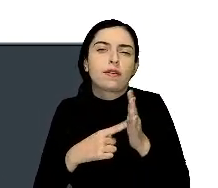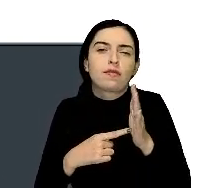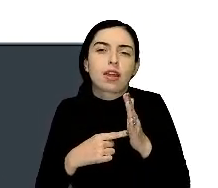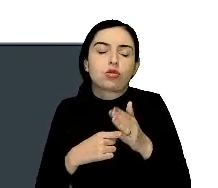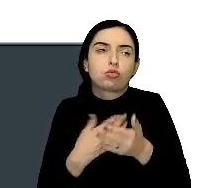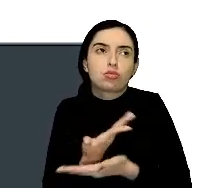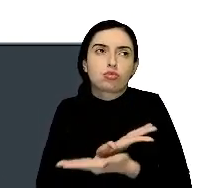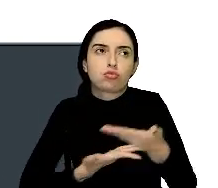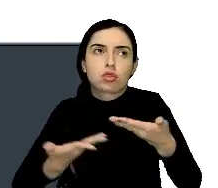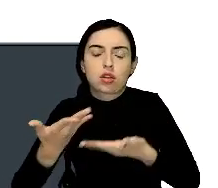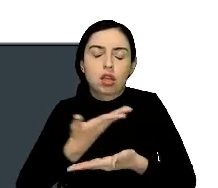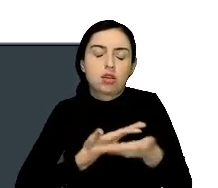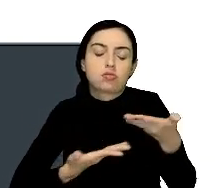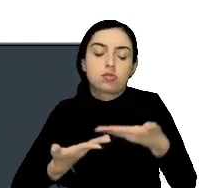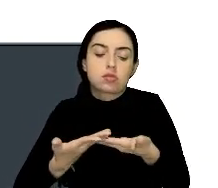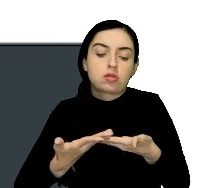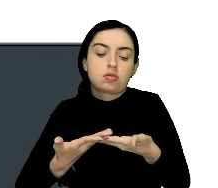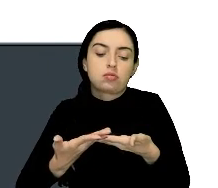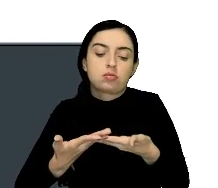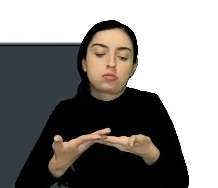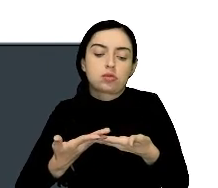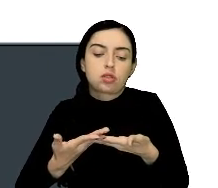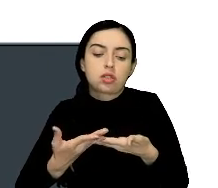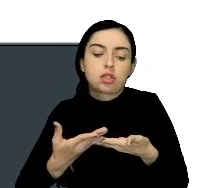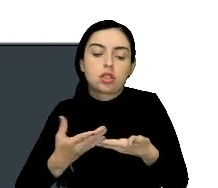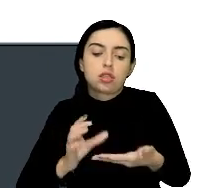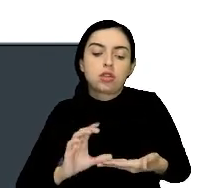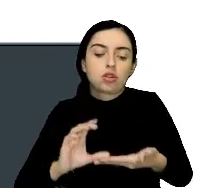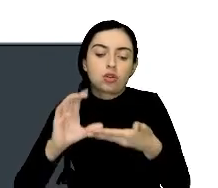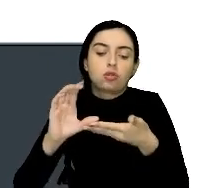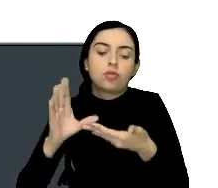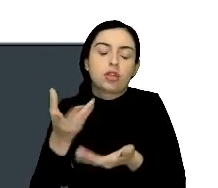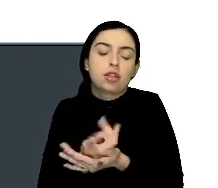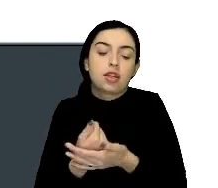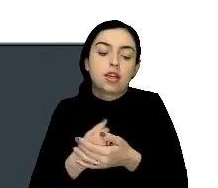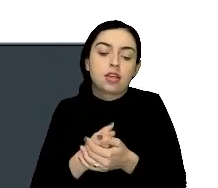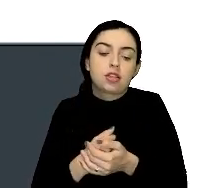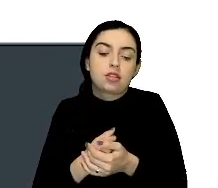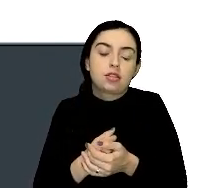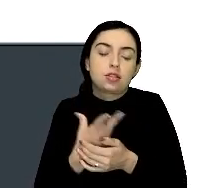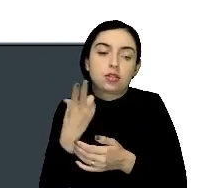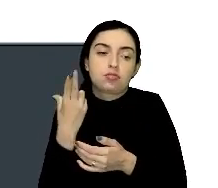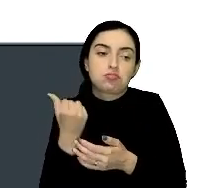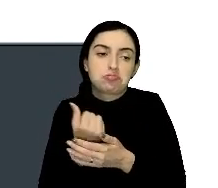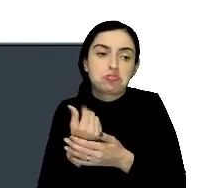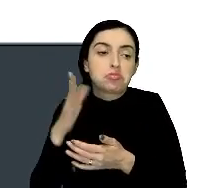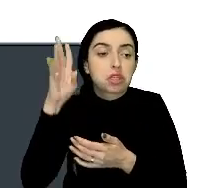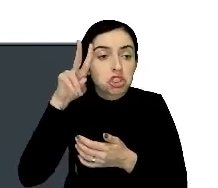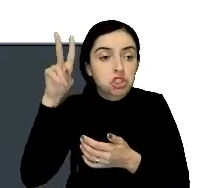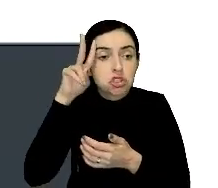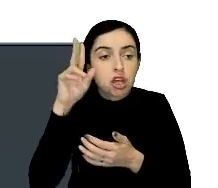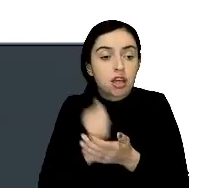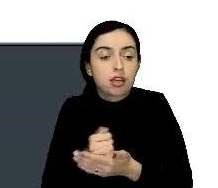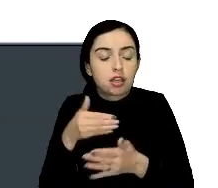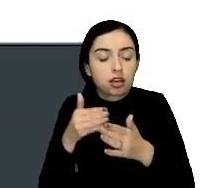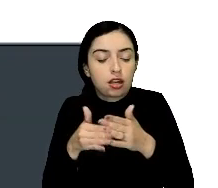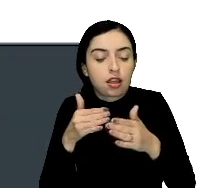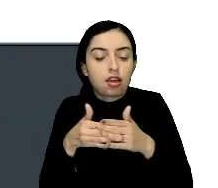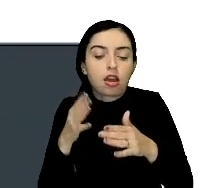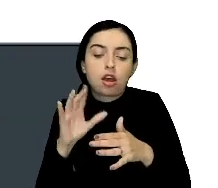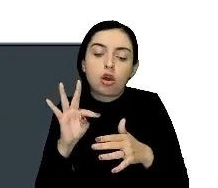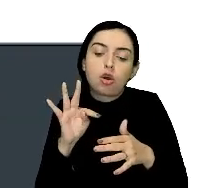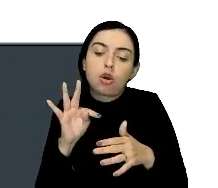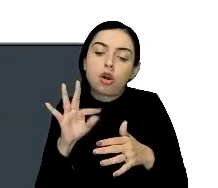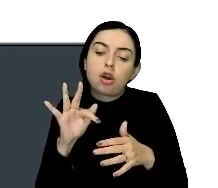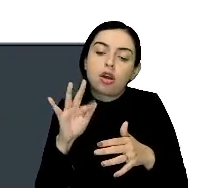circulação das comunidades tradicionais na fronteira. Esse dispositivo foi vetado por uma questão de segurança, segundo